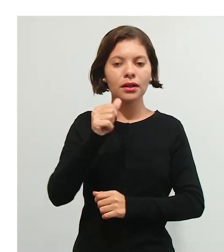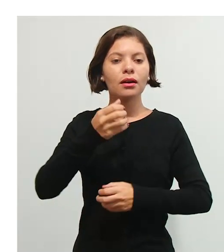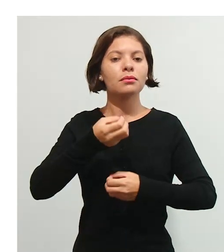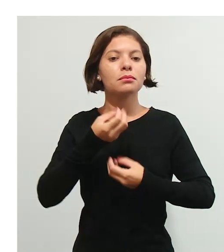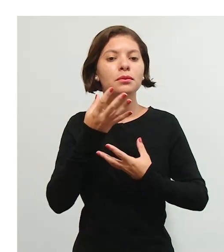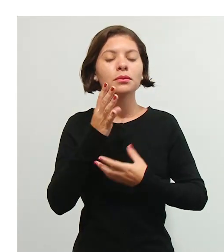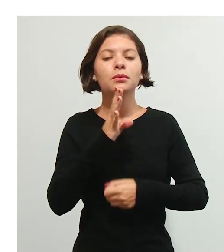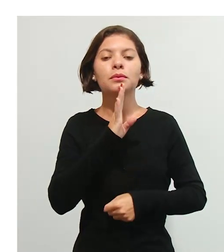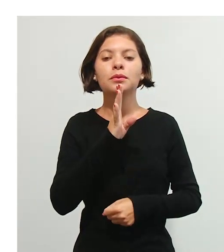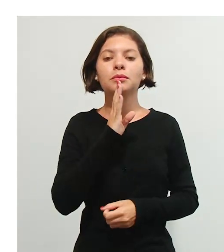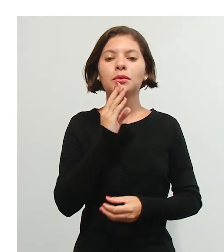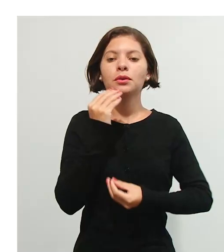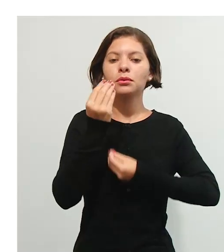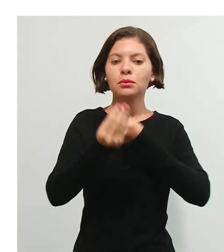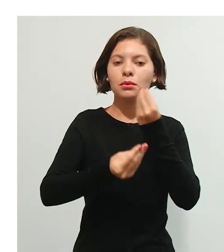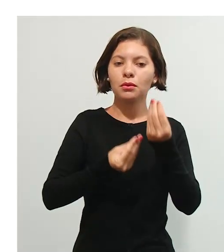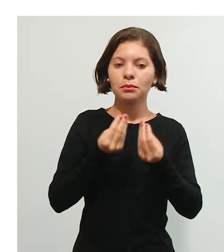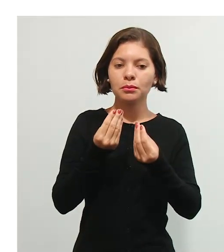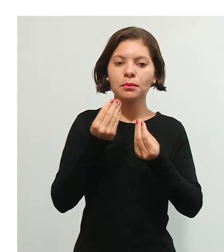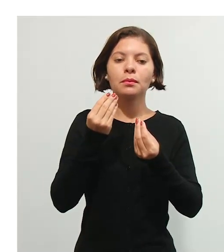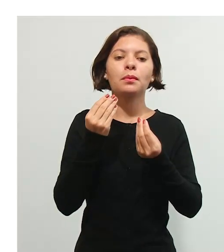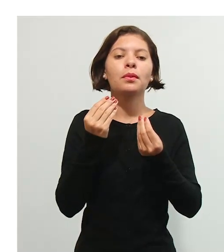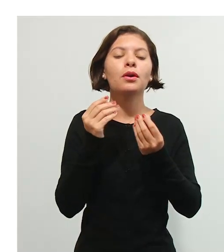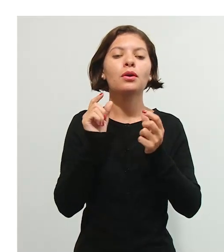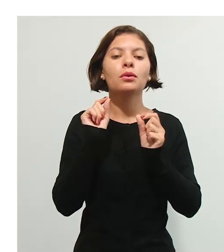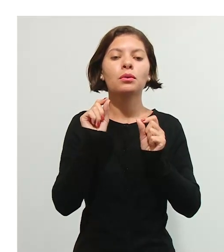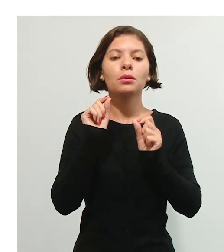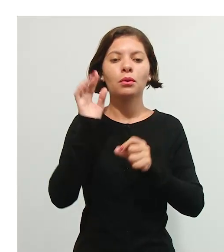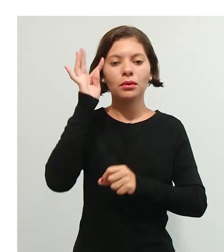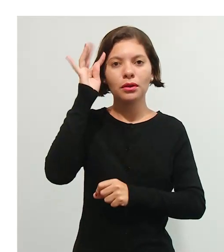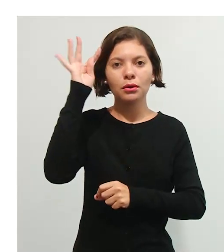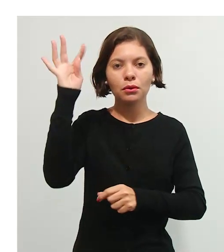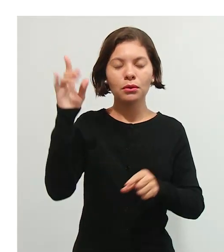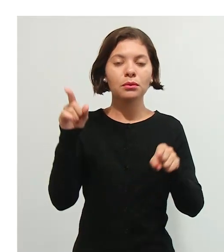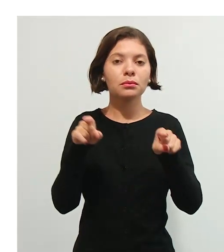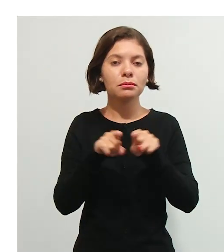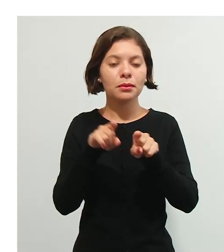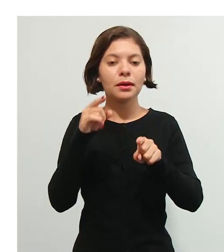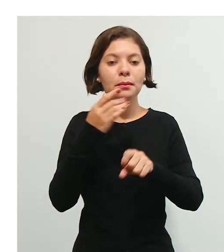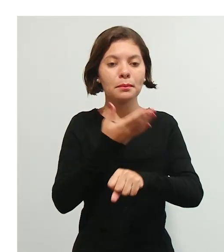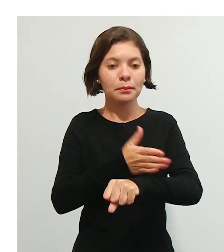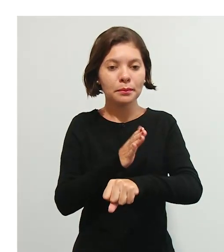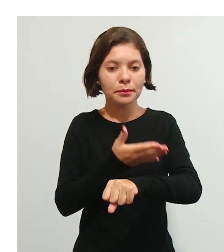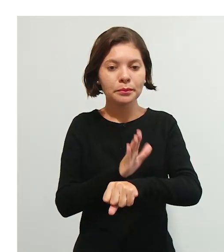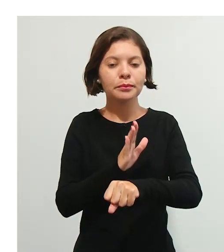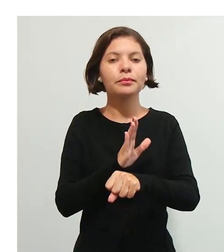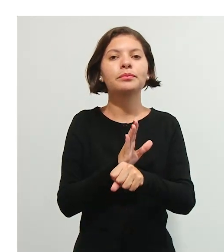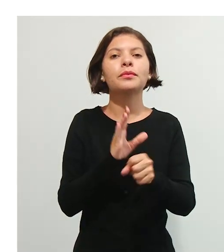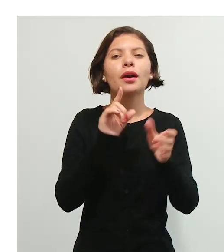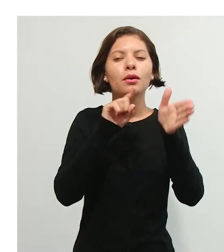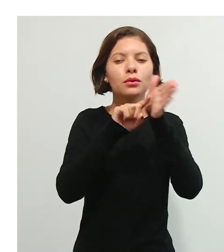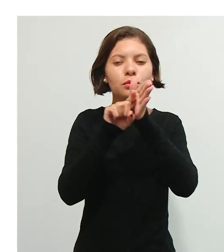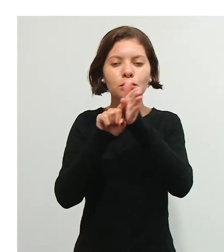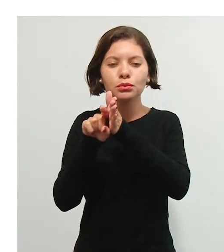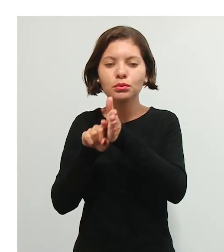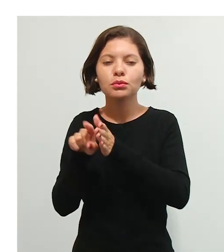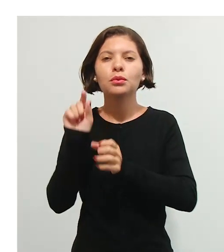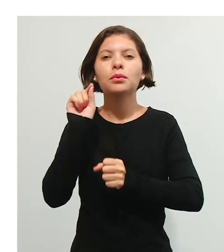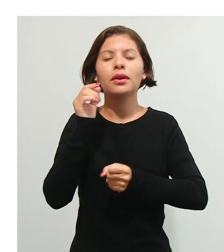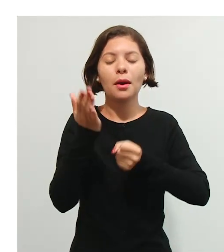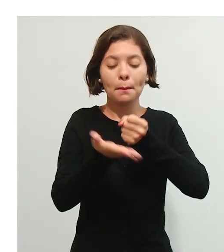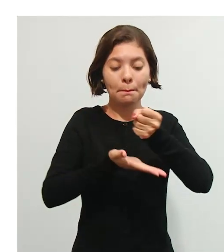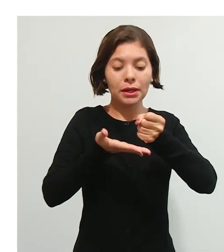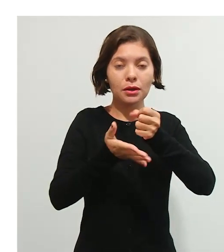conhecimento pela via da desconstrução e reconstrução teórico-prática assumindo a